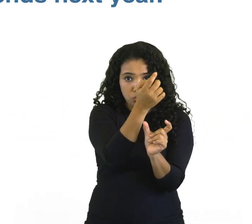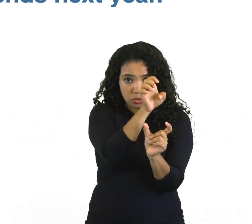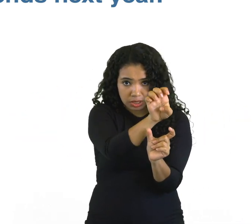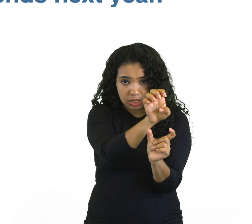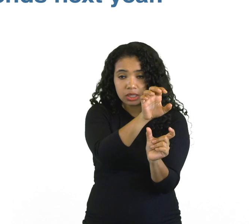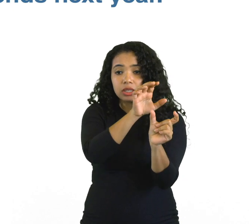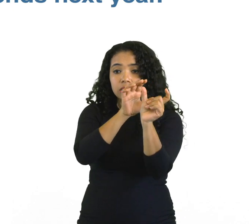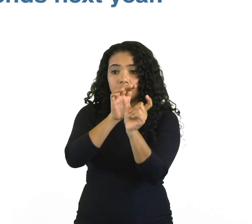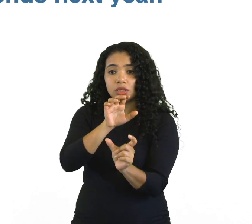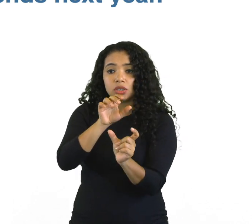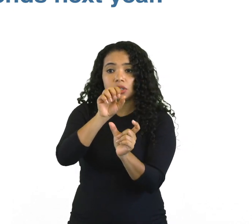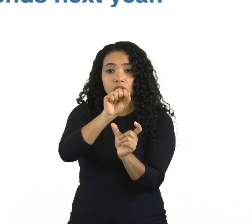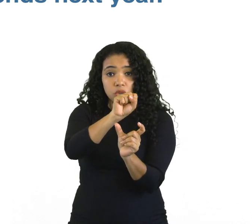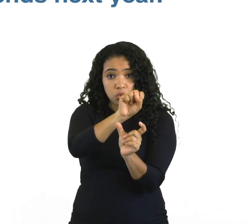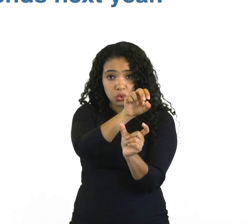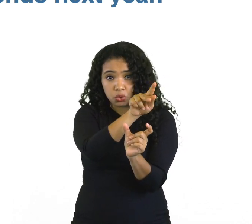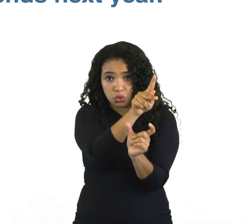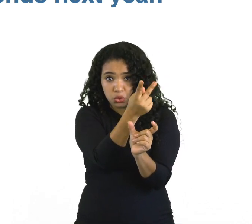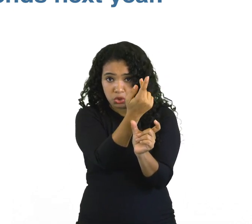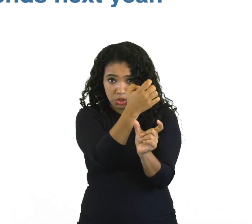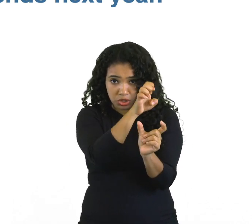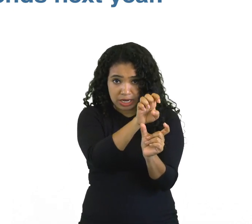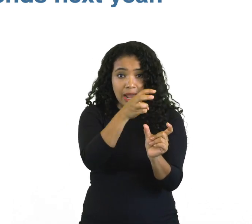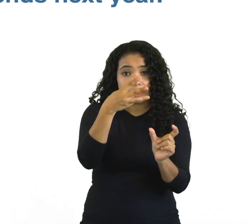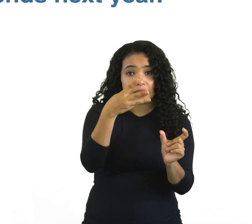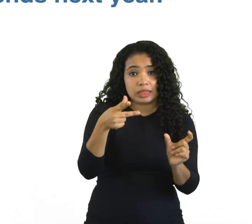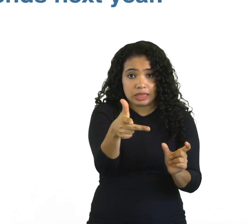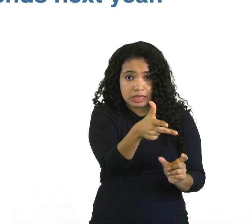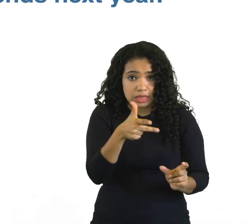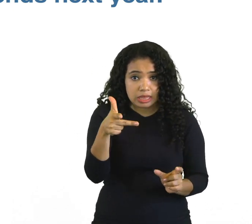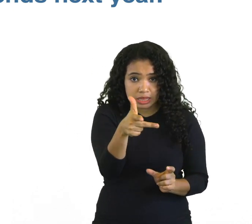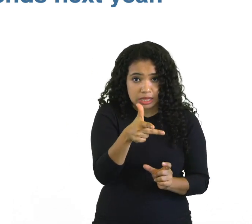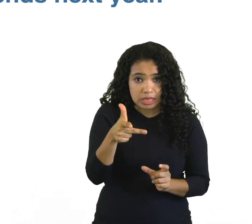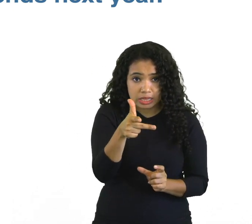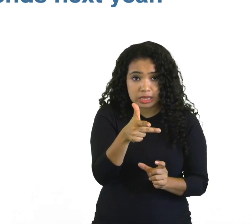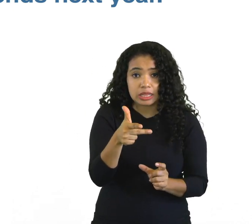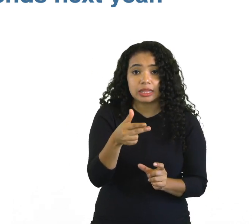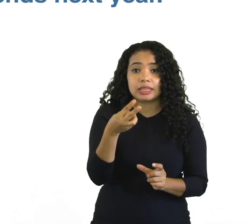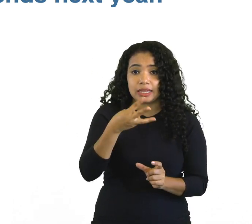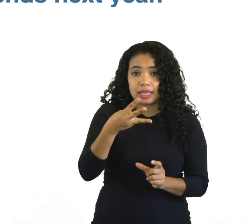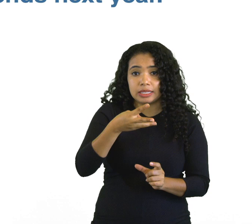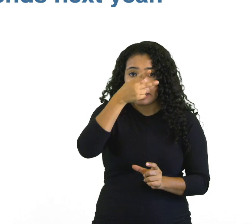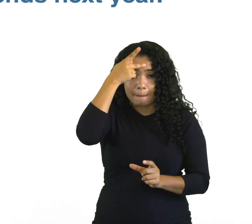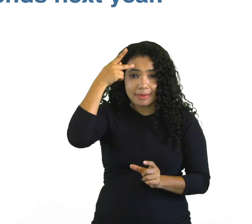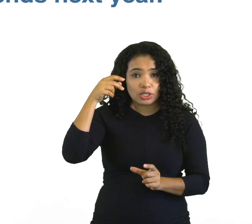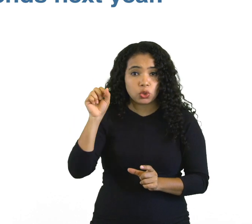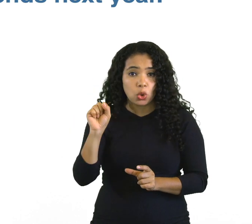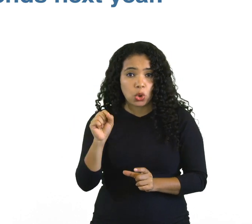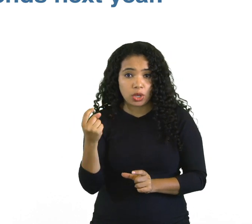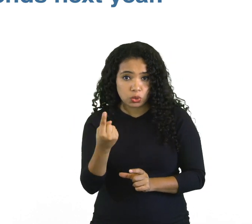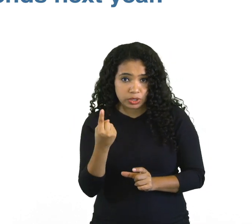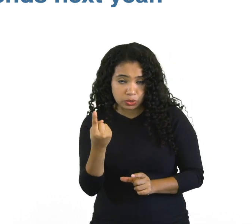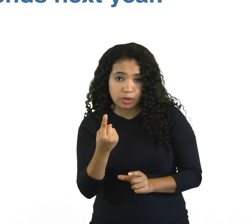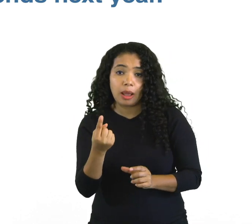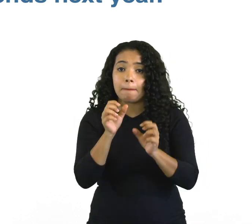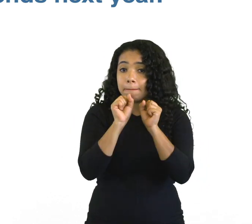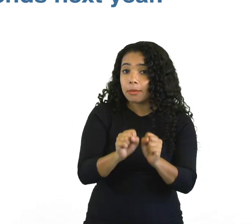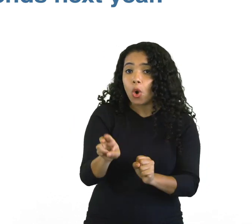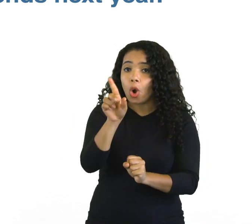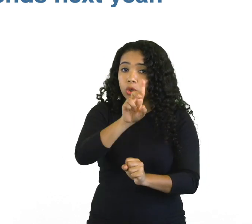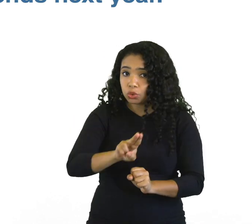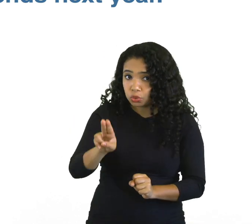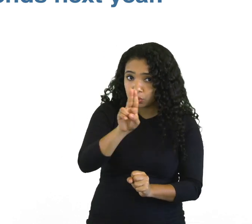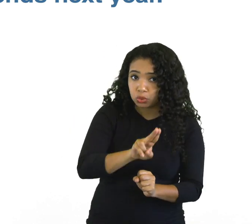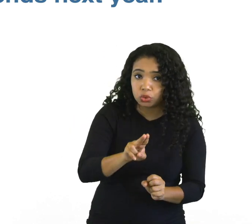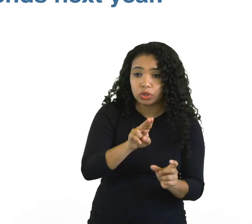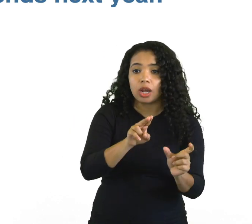o it são as terceiras pessoas do singular, que é ele ou ela. Então, a gente pode utilizar He will visit